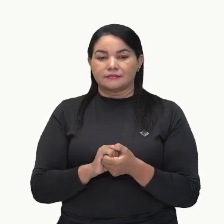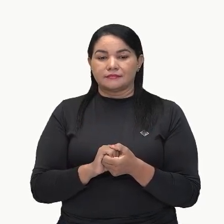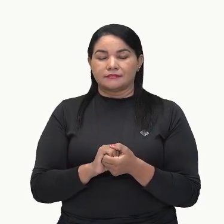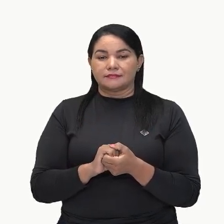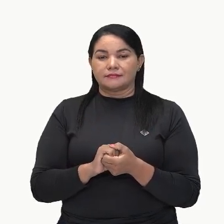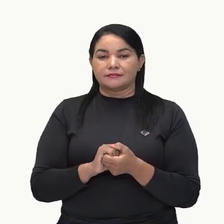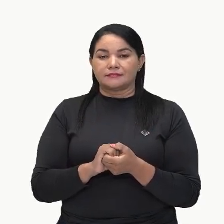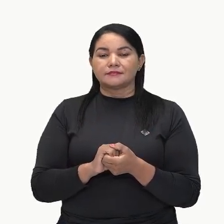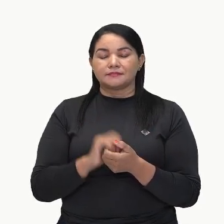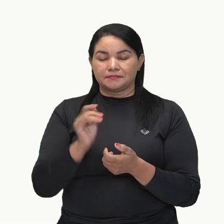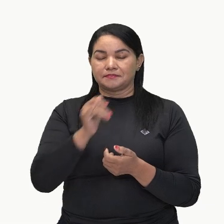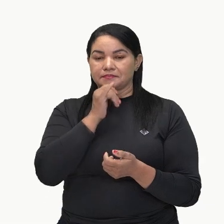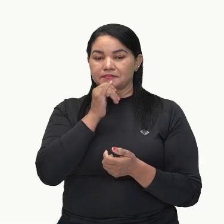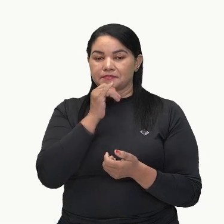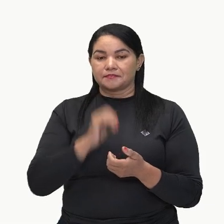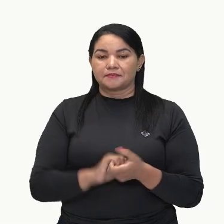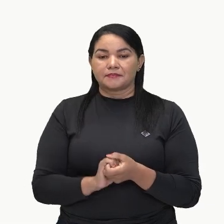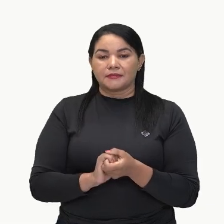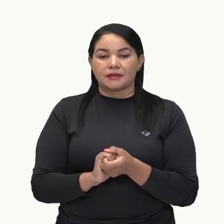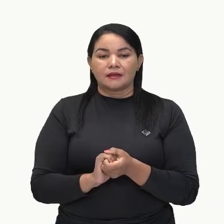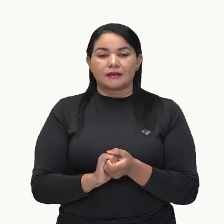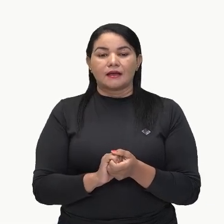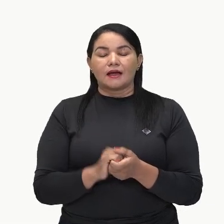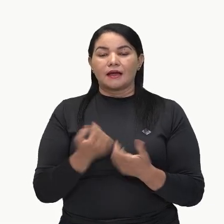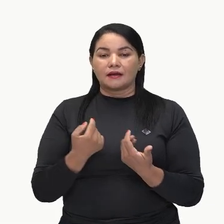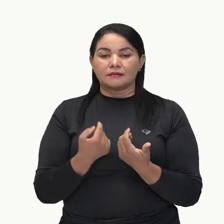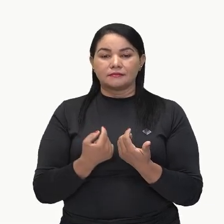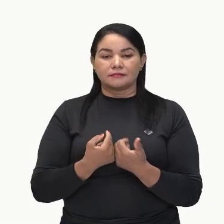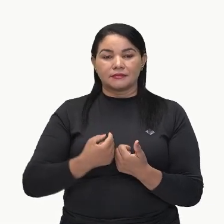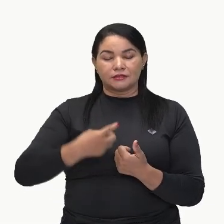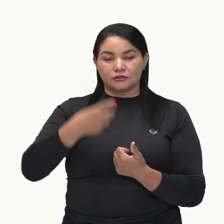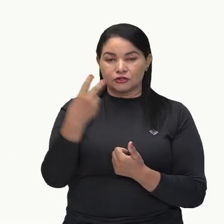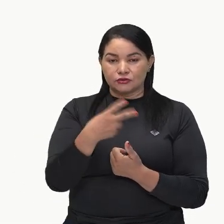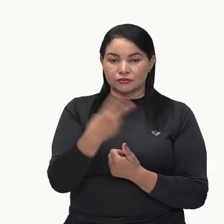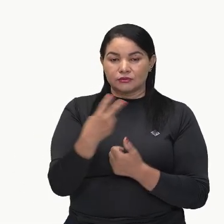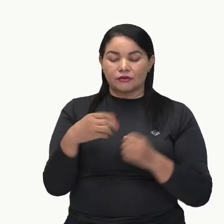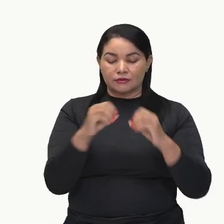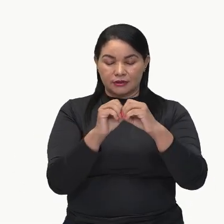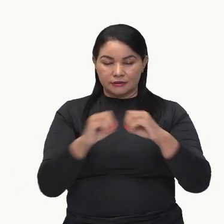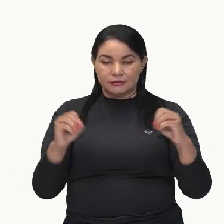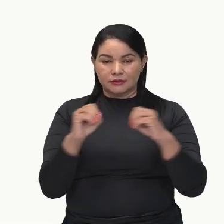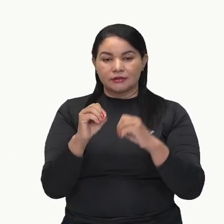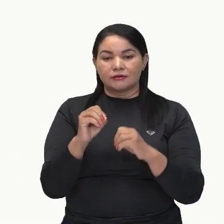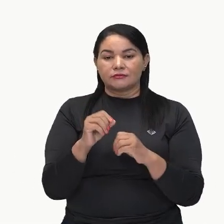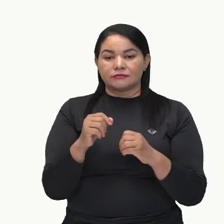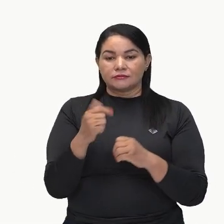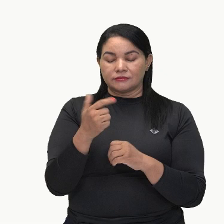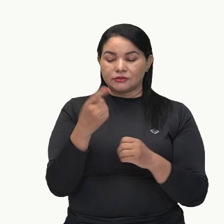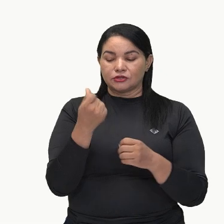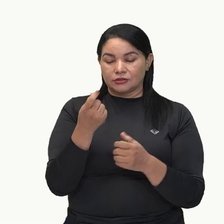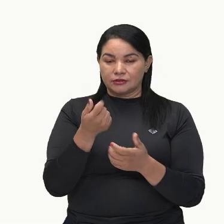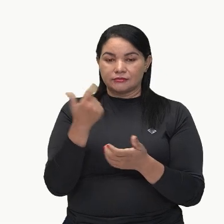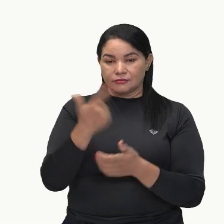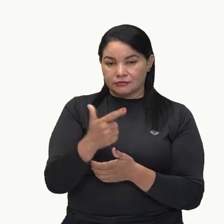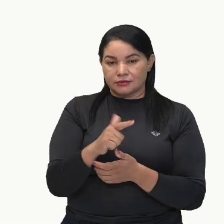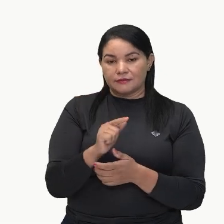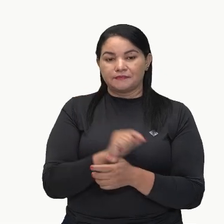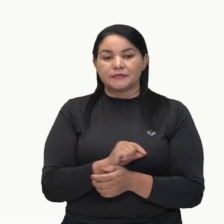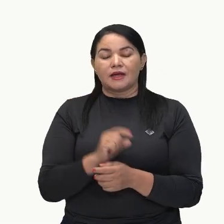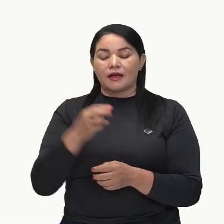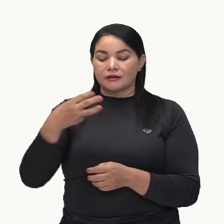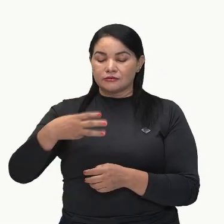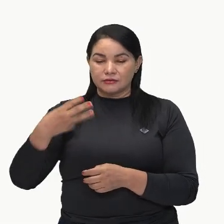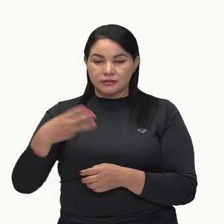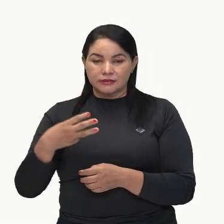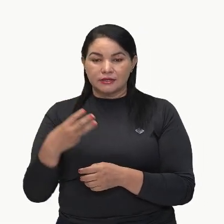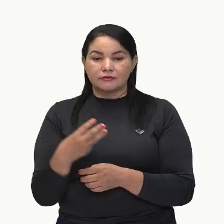a segunda oração, né? Aqui no terceiro período, né? Ele estudou muito, logo não tirará boa nota, né? Então vamos